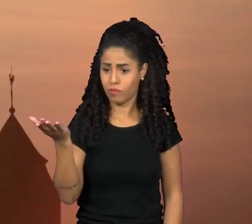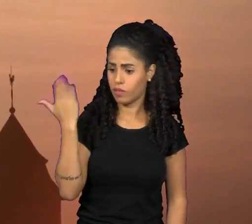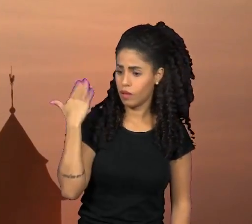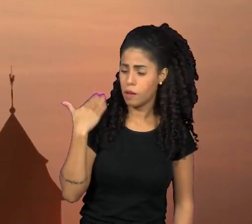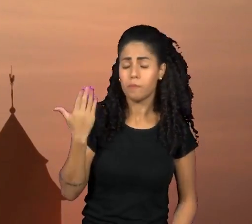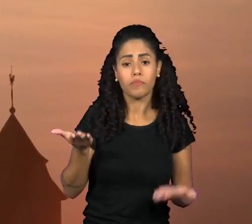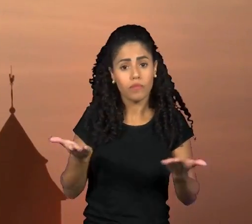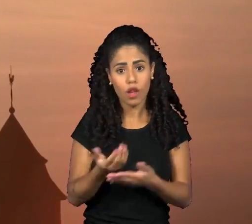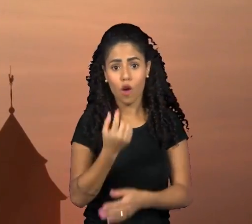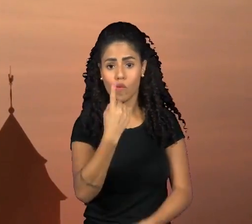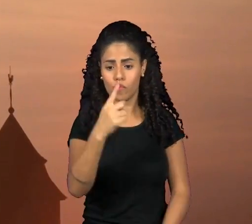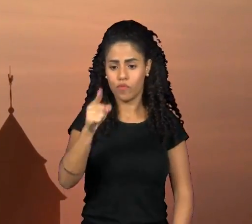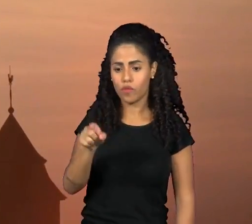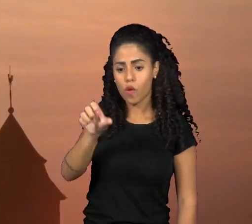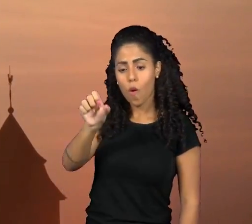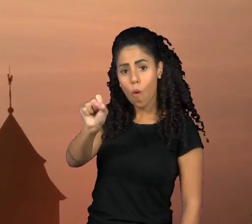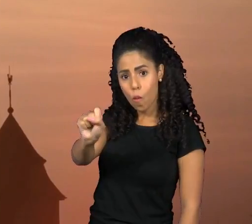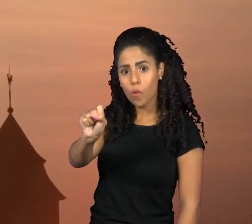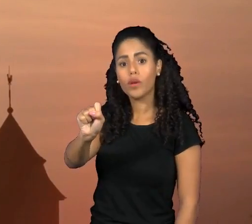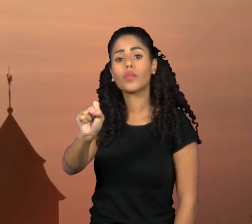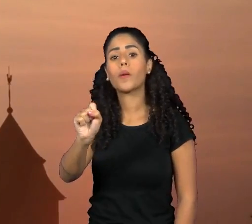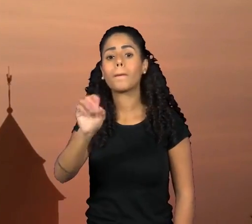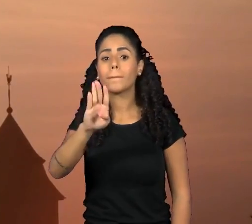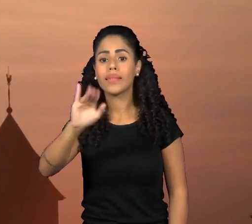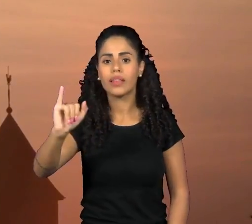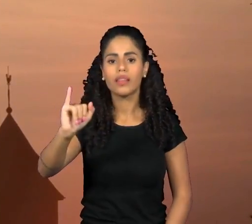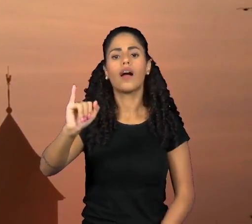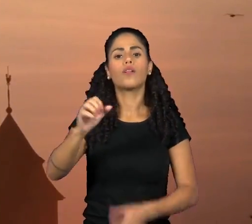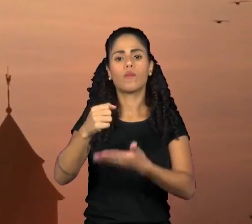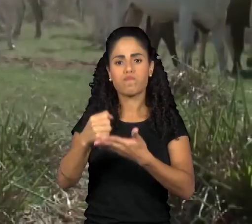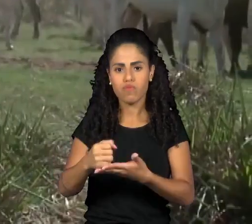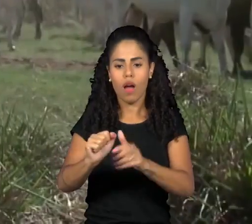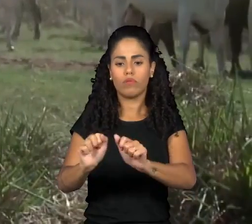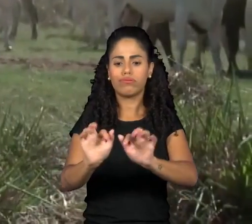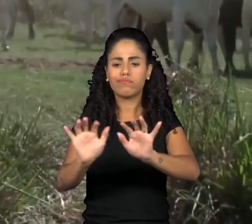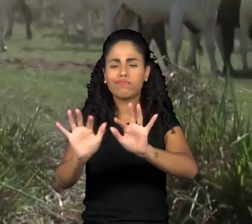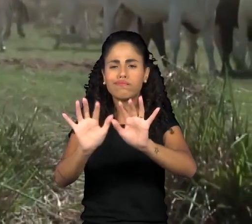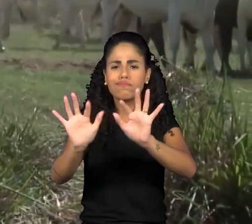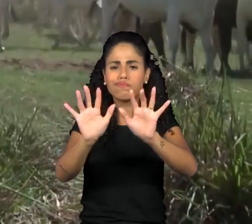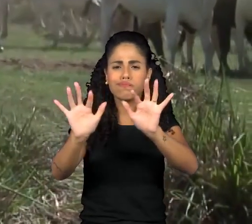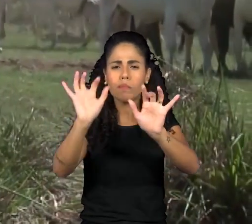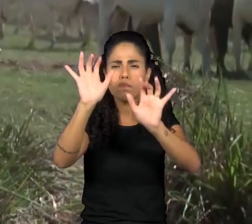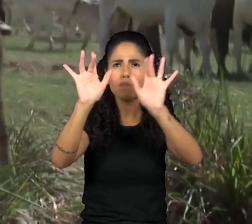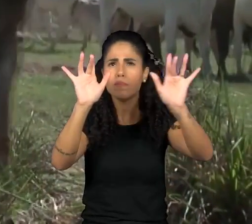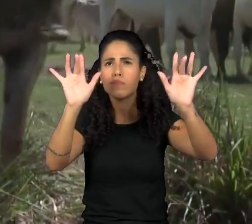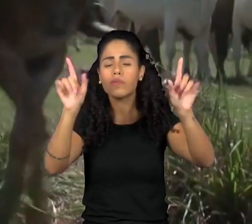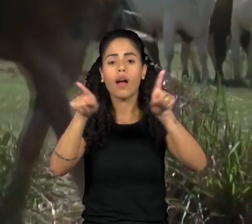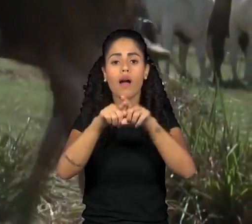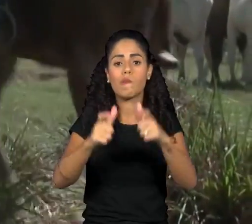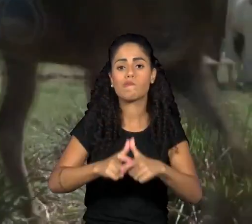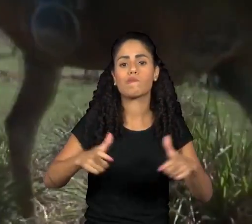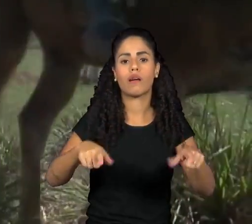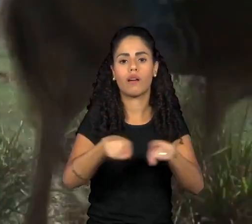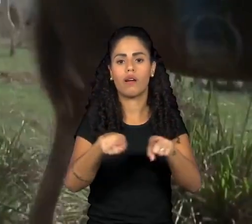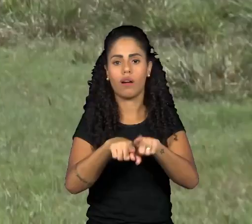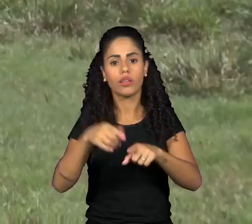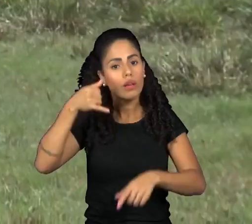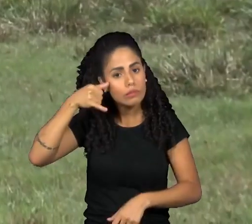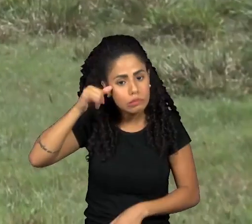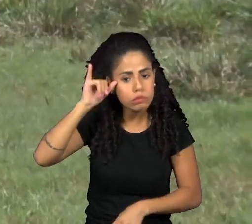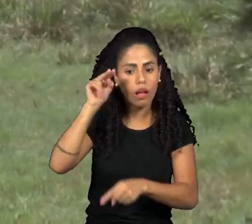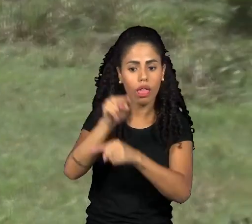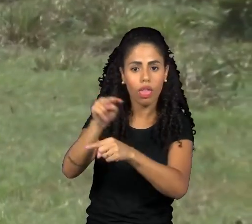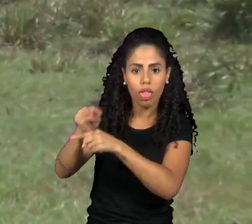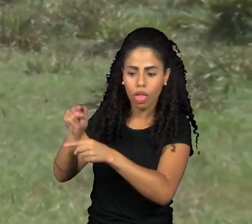Gerou 1,8 bilhão de toneladas de gases poluentes. A maior parte é resultado da criação de gado,